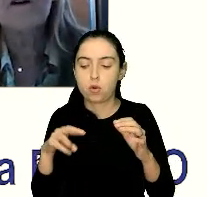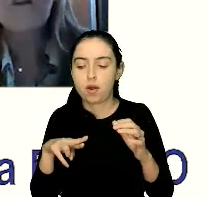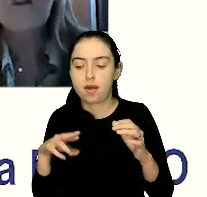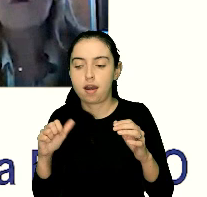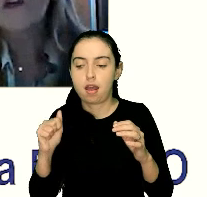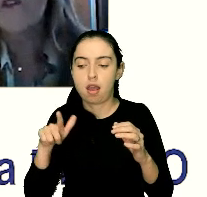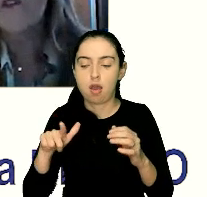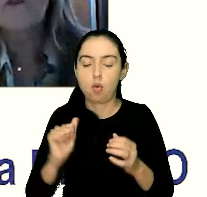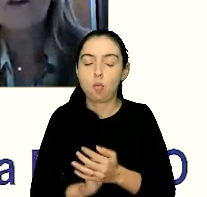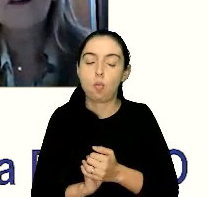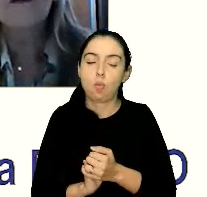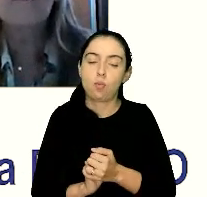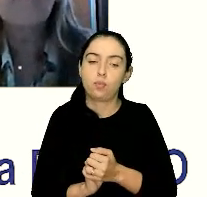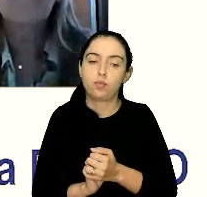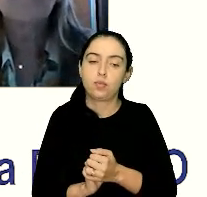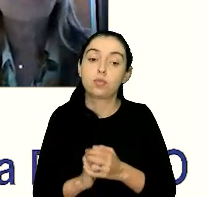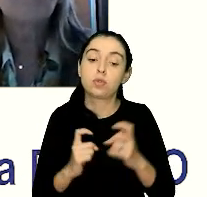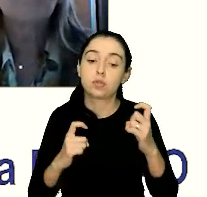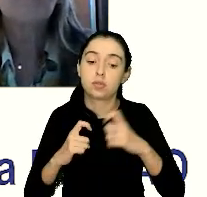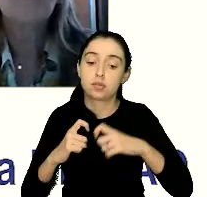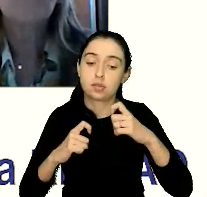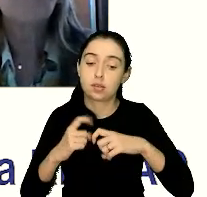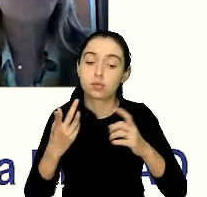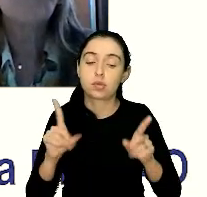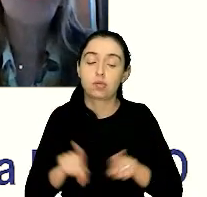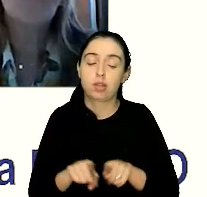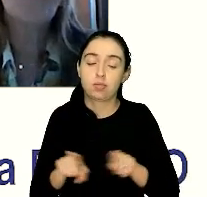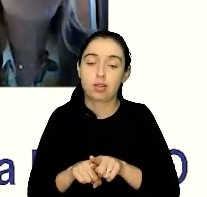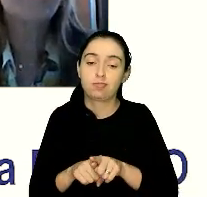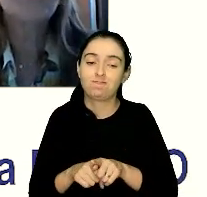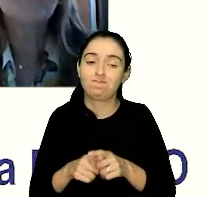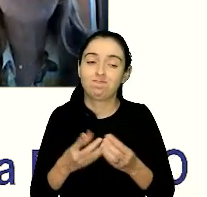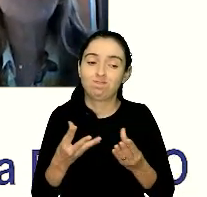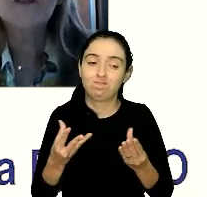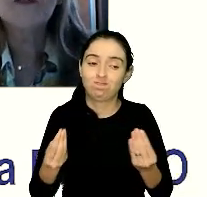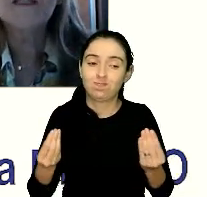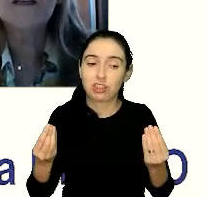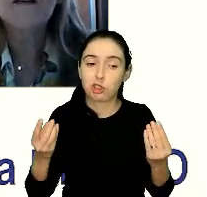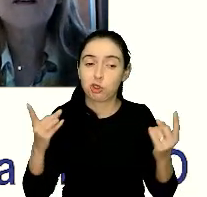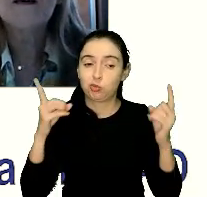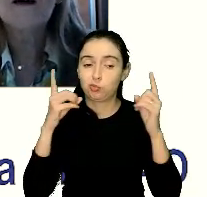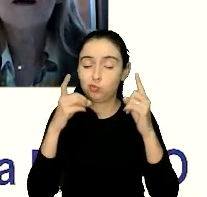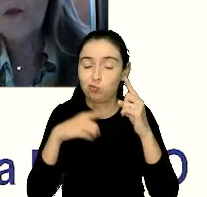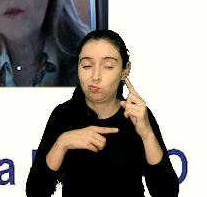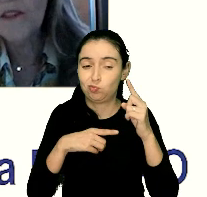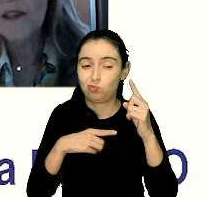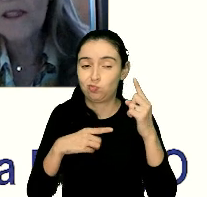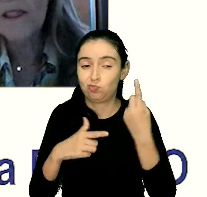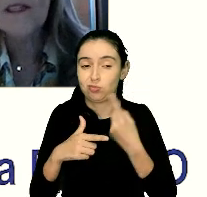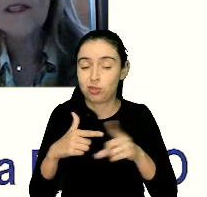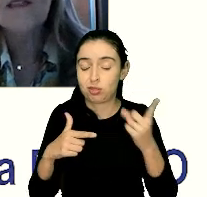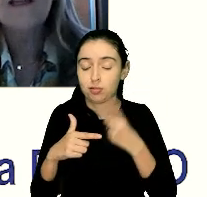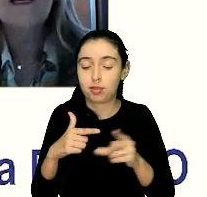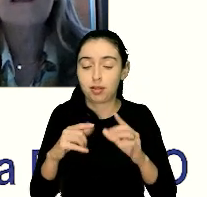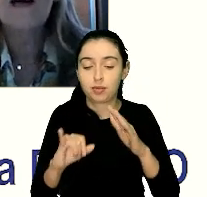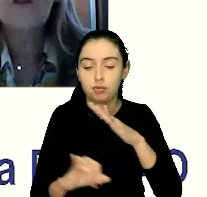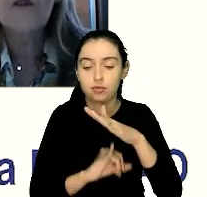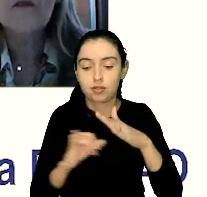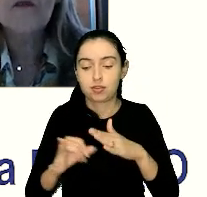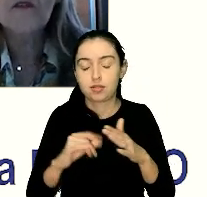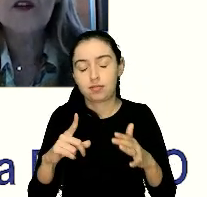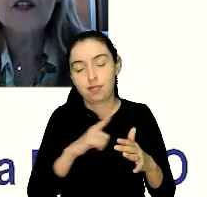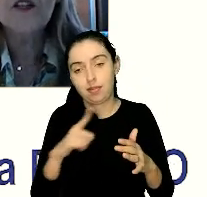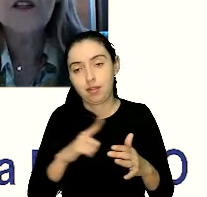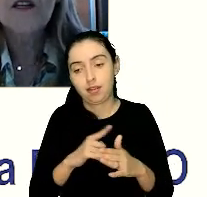sexual também, que é um grande problema, né, com o qual as instituições têm, algumas delas, têm